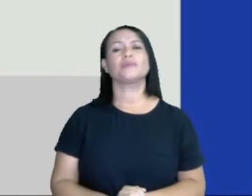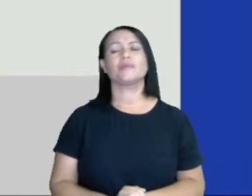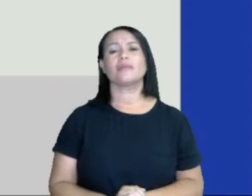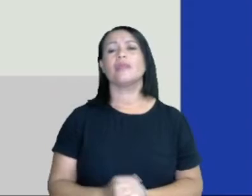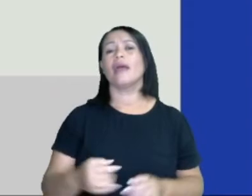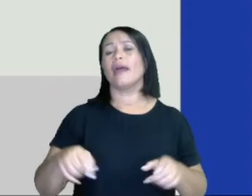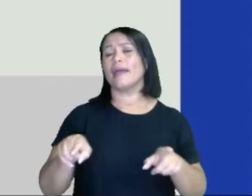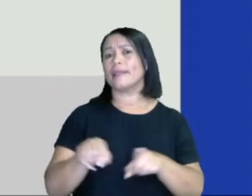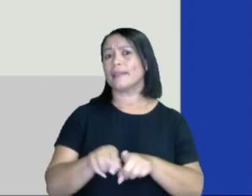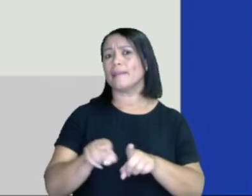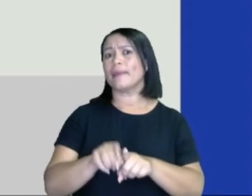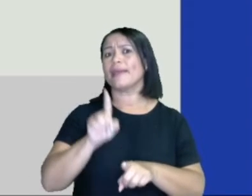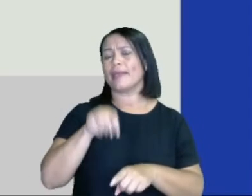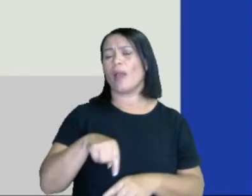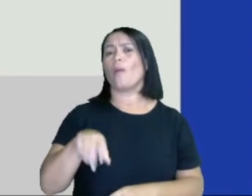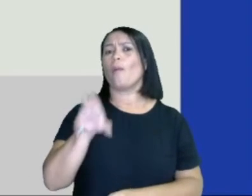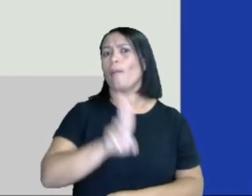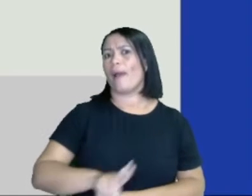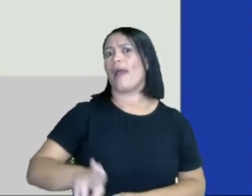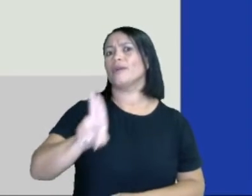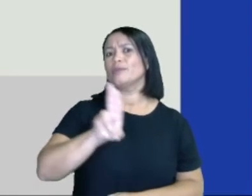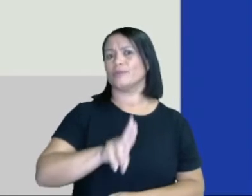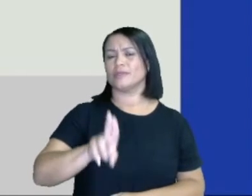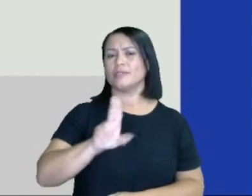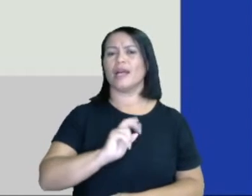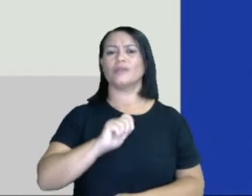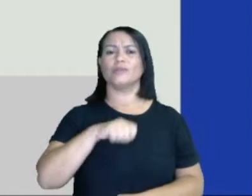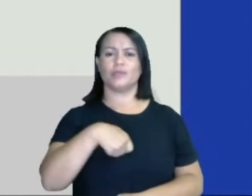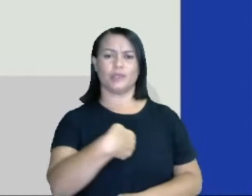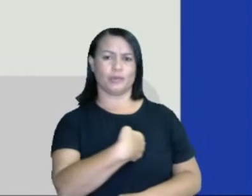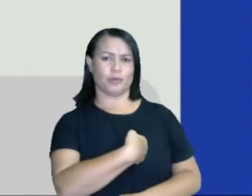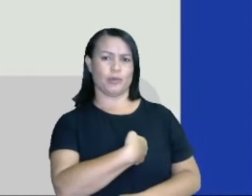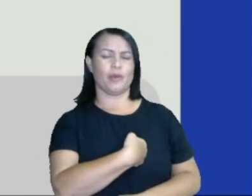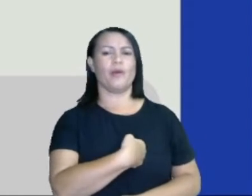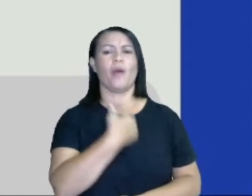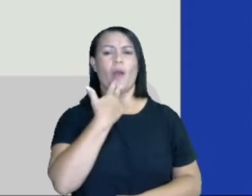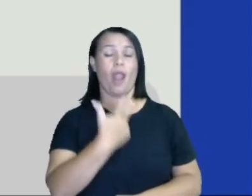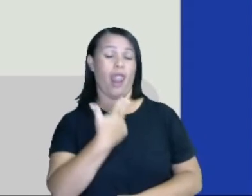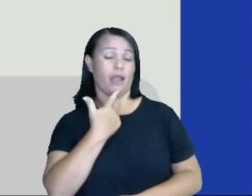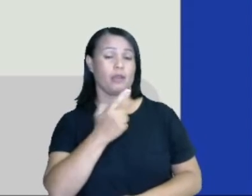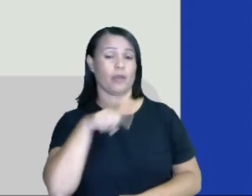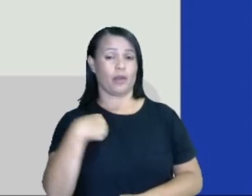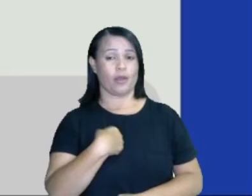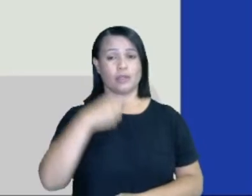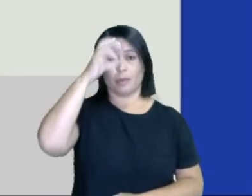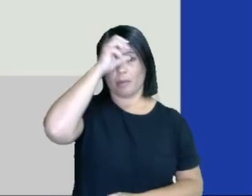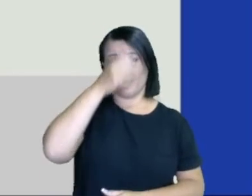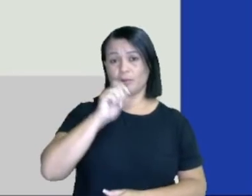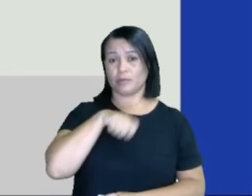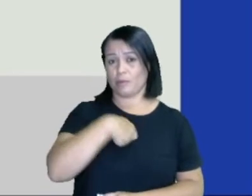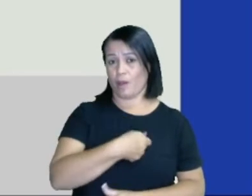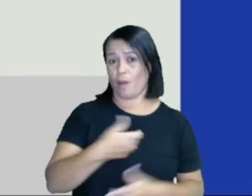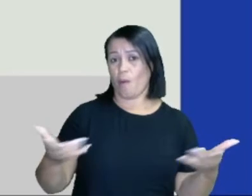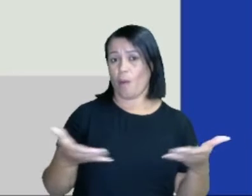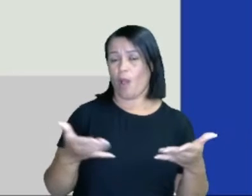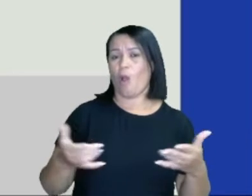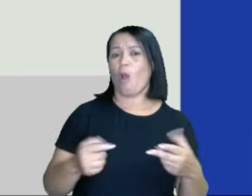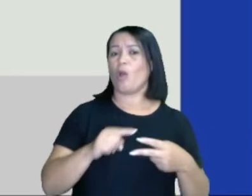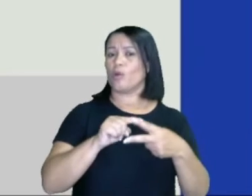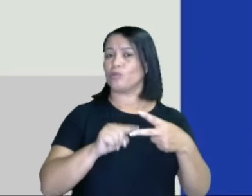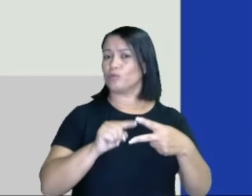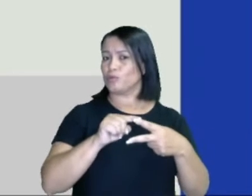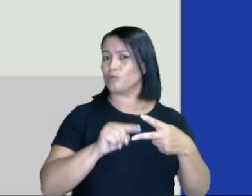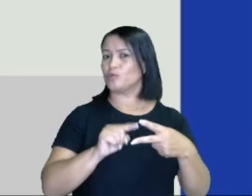é o pretérito mais usado em língua espanhola. Então, para a gente que está aprendendo o espanhol agora, esses dois